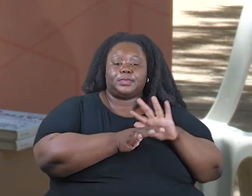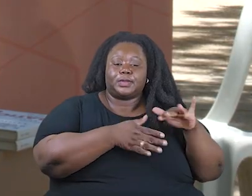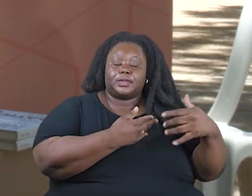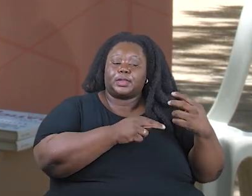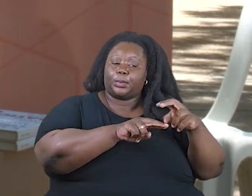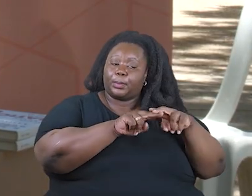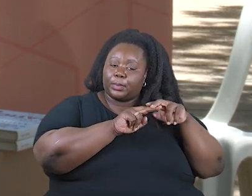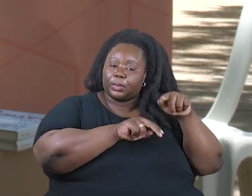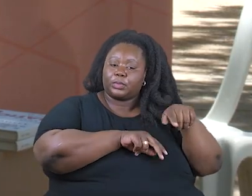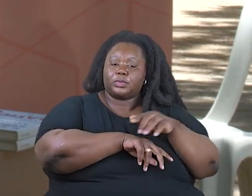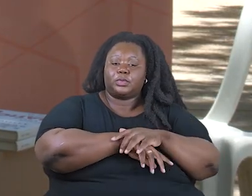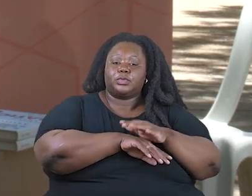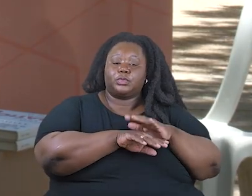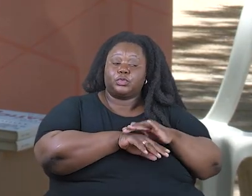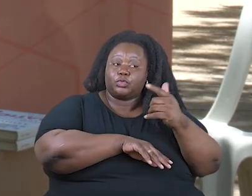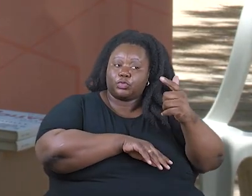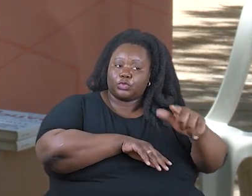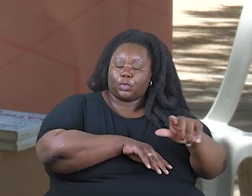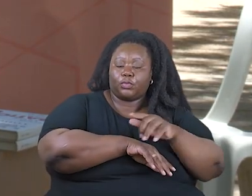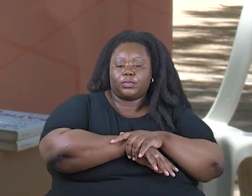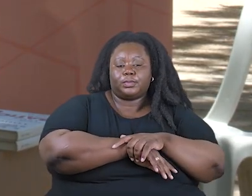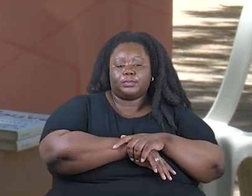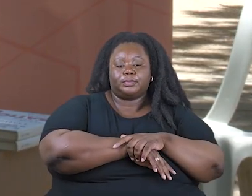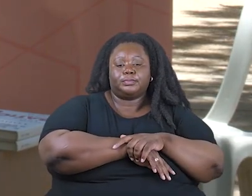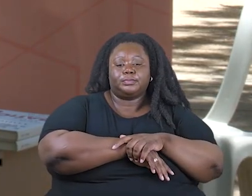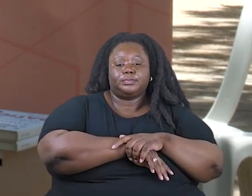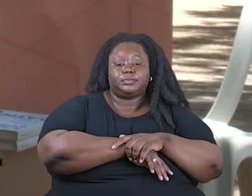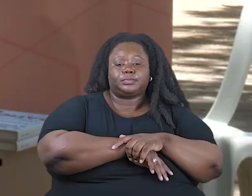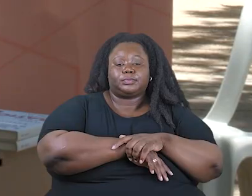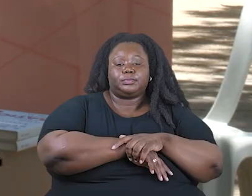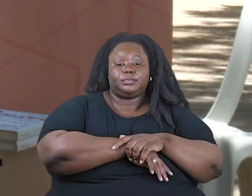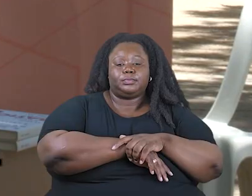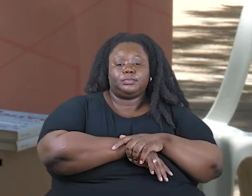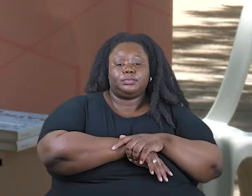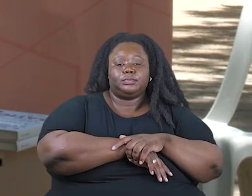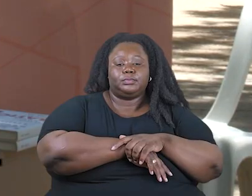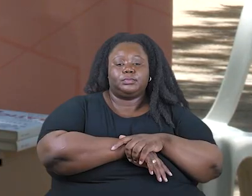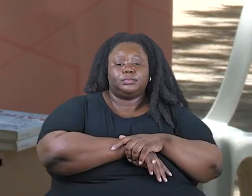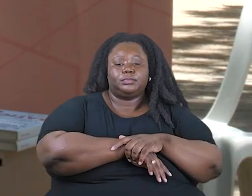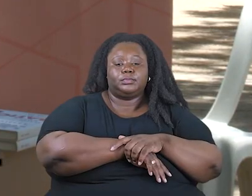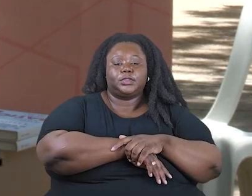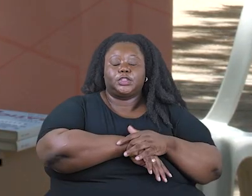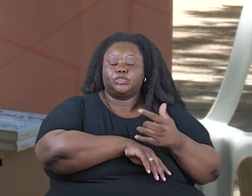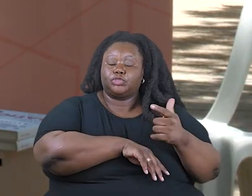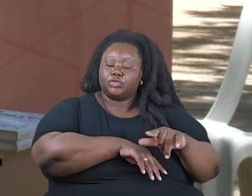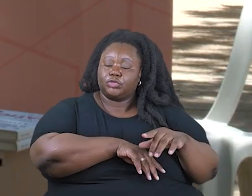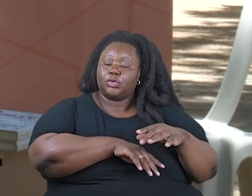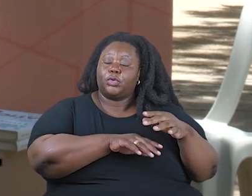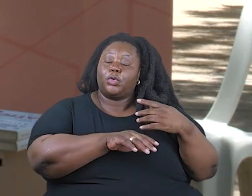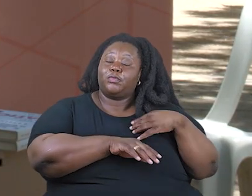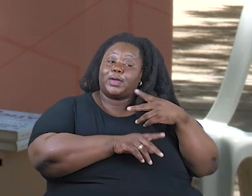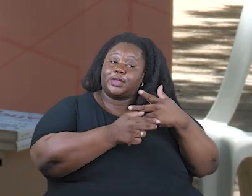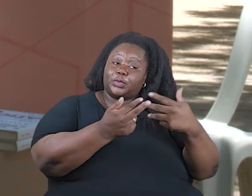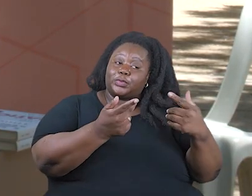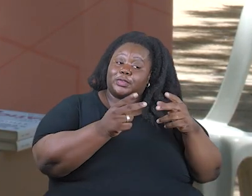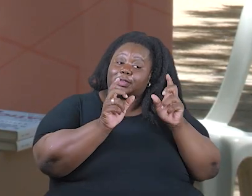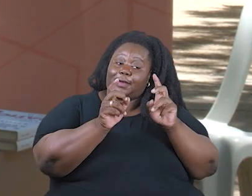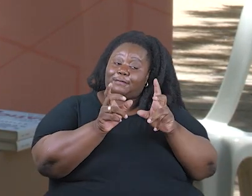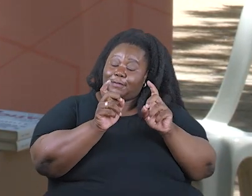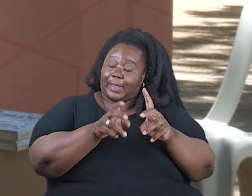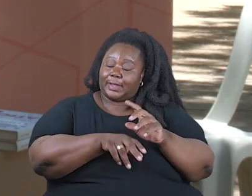Então, por isso que, mais uma vez, ele tem mais a ver com questões de especulação financeira em